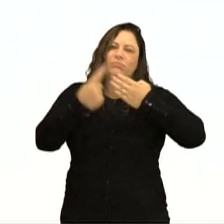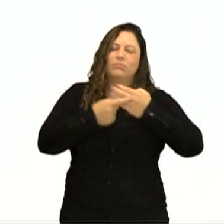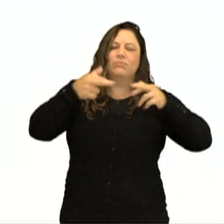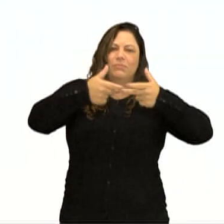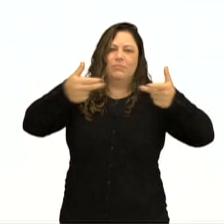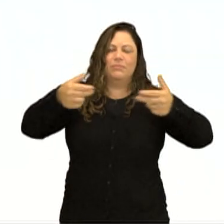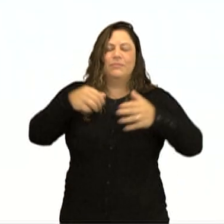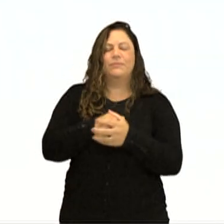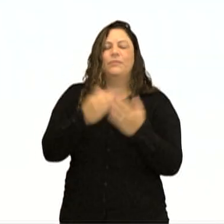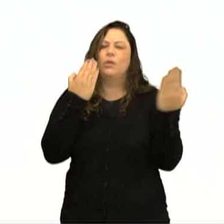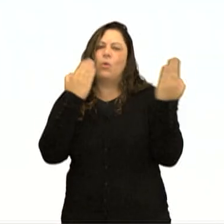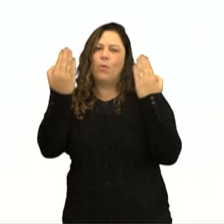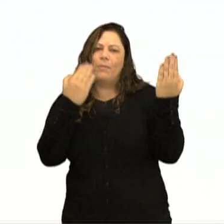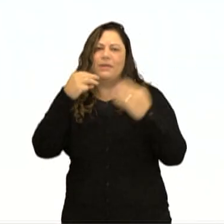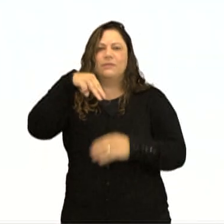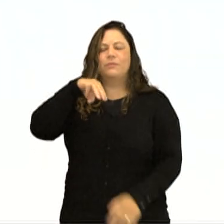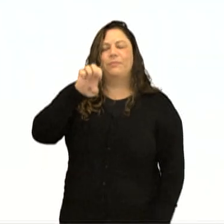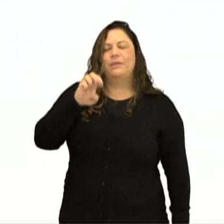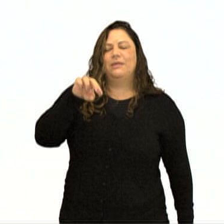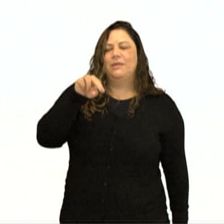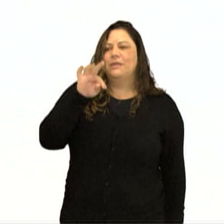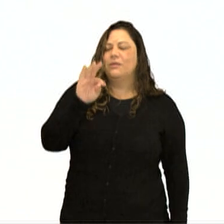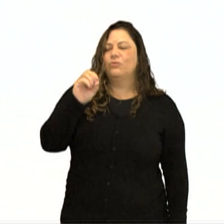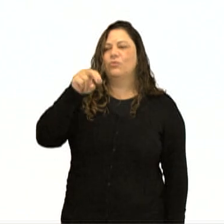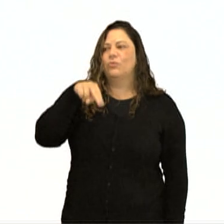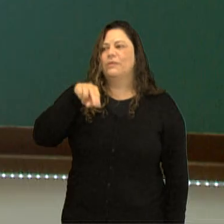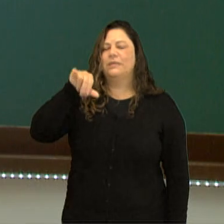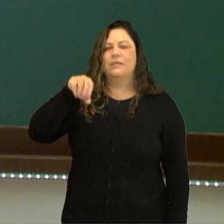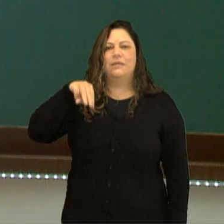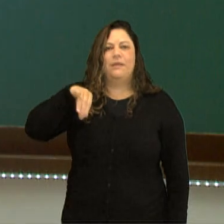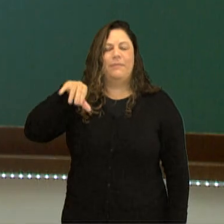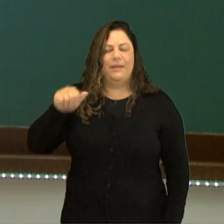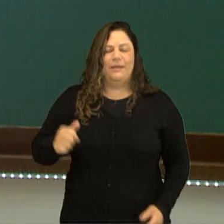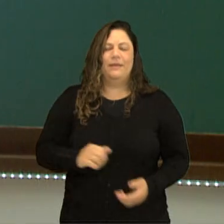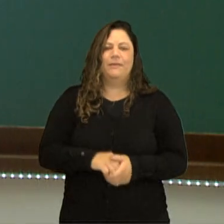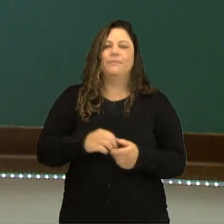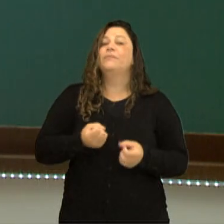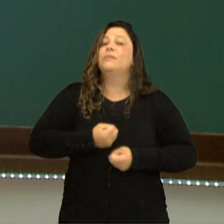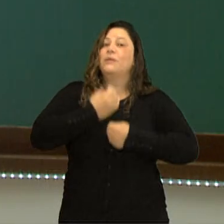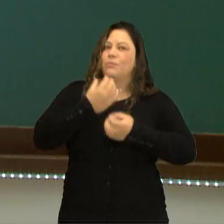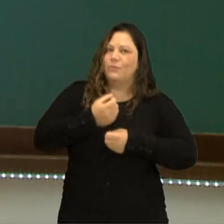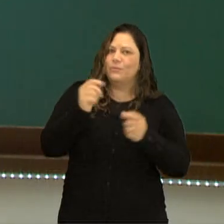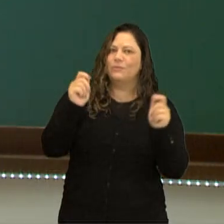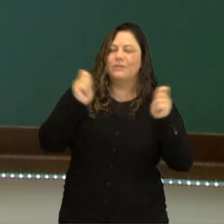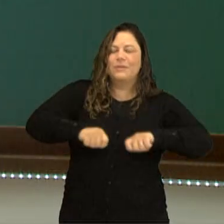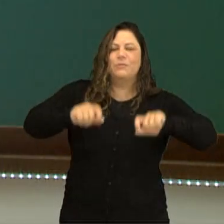metáfora, comparação e metonímia e também produzimos versos.